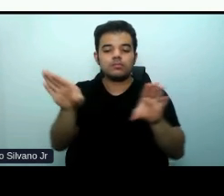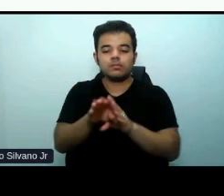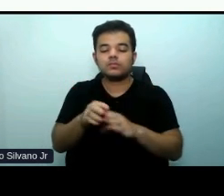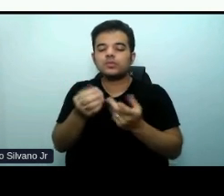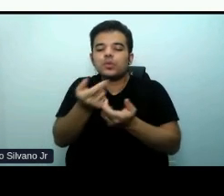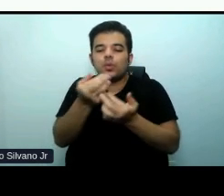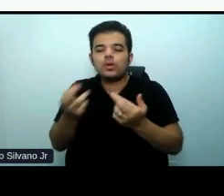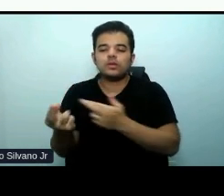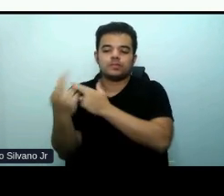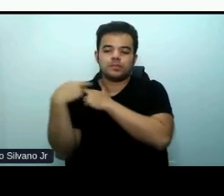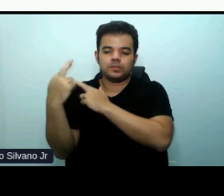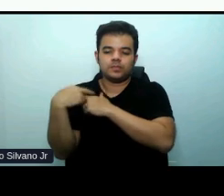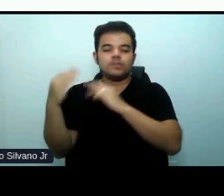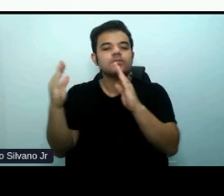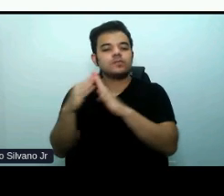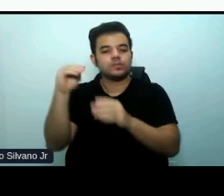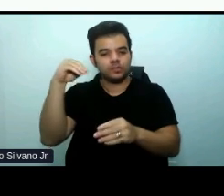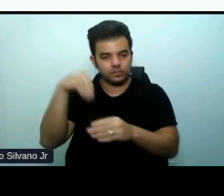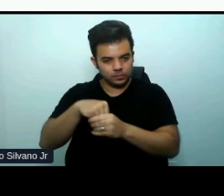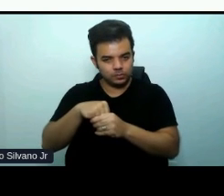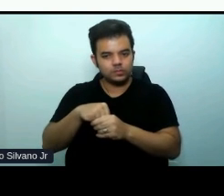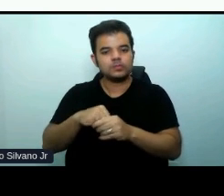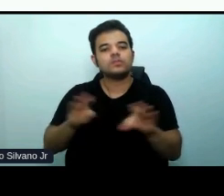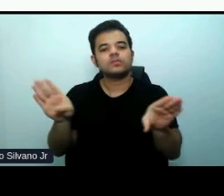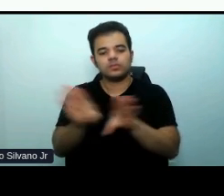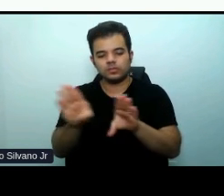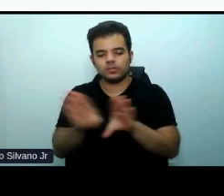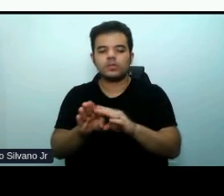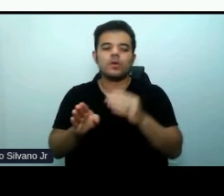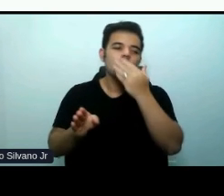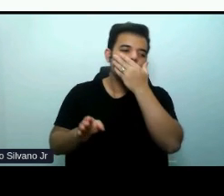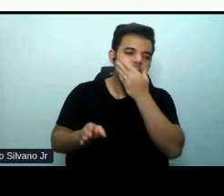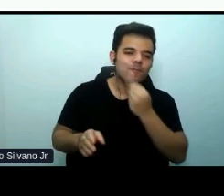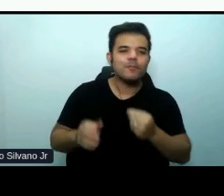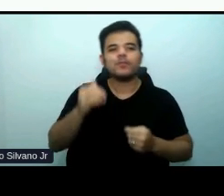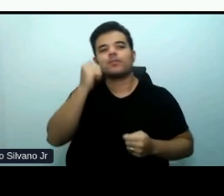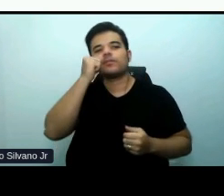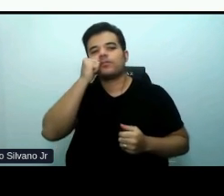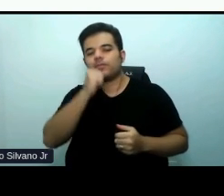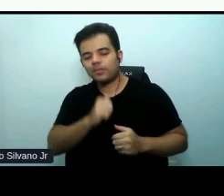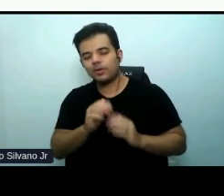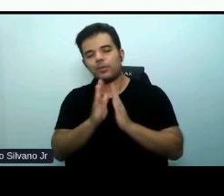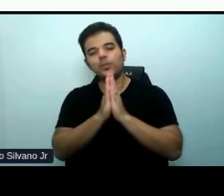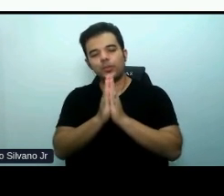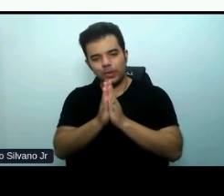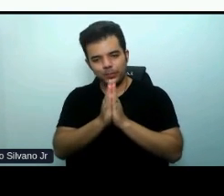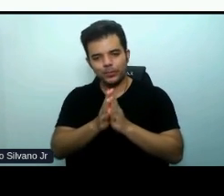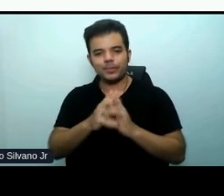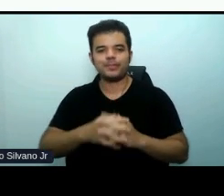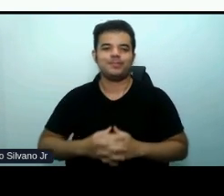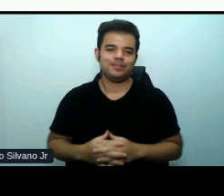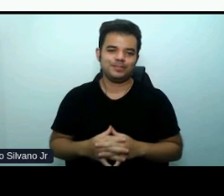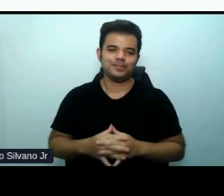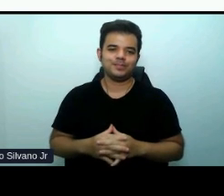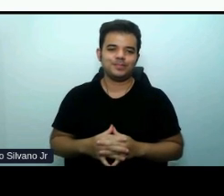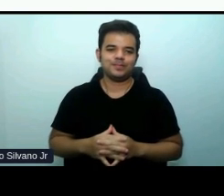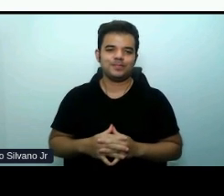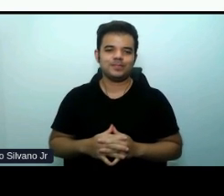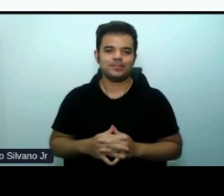das responsabilidades do lar tem que ser tanto de homens quanto de mulheres. Por favor, gente.